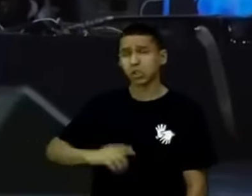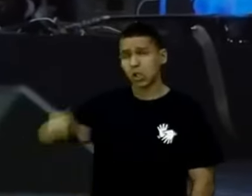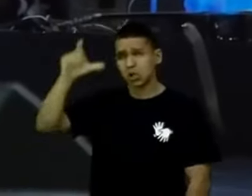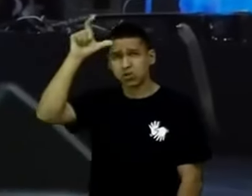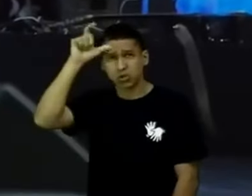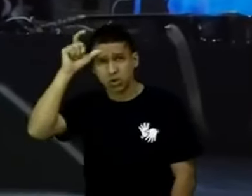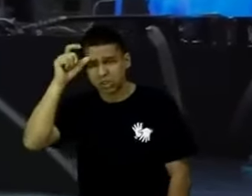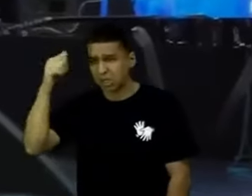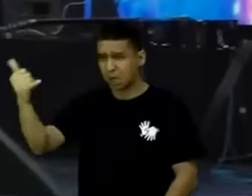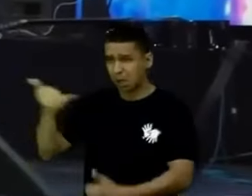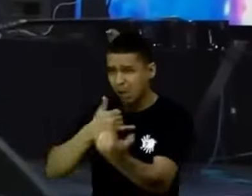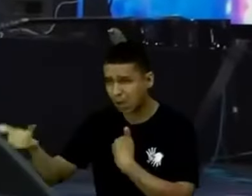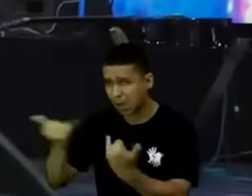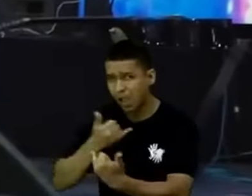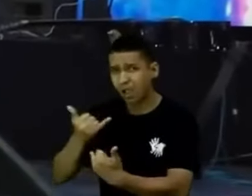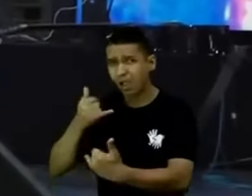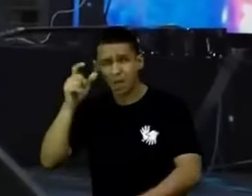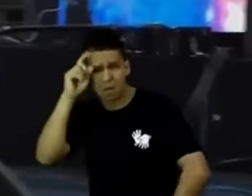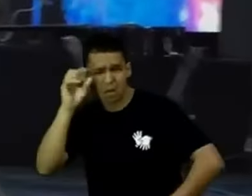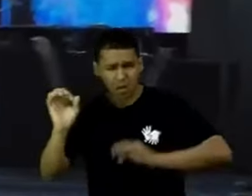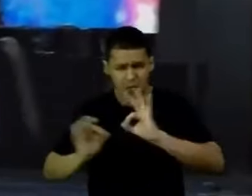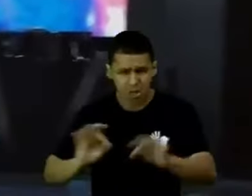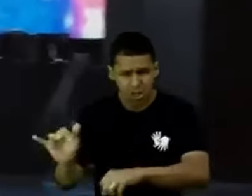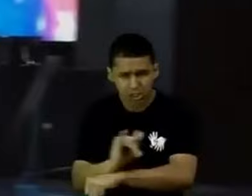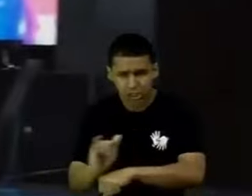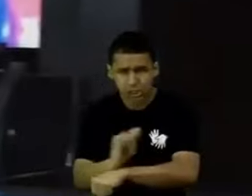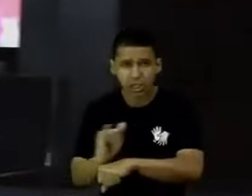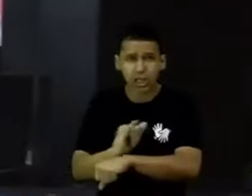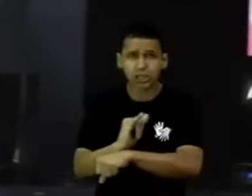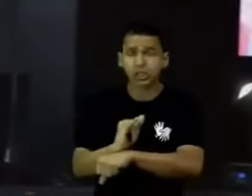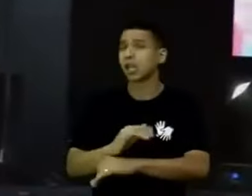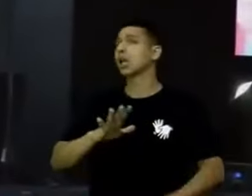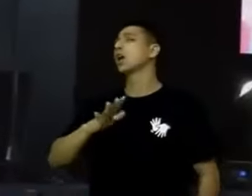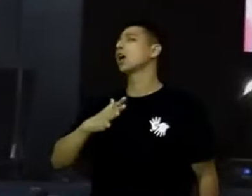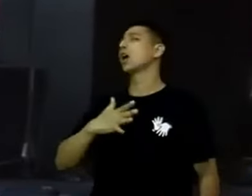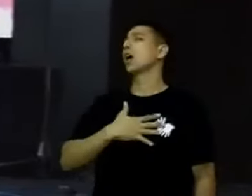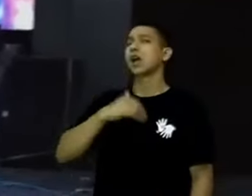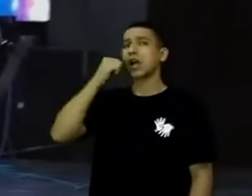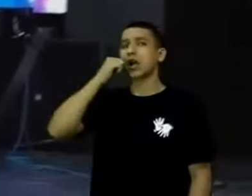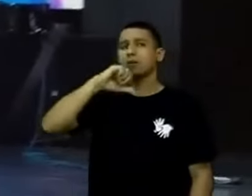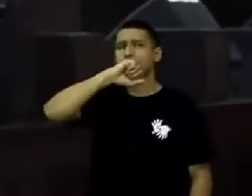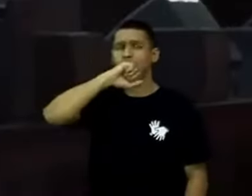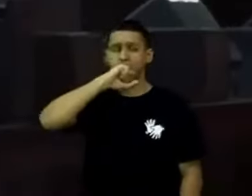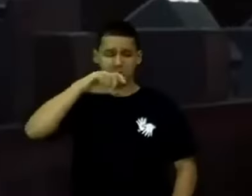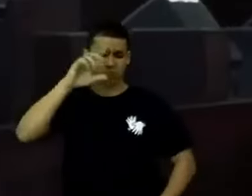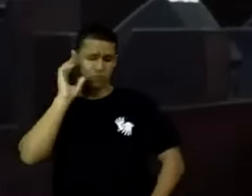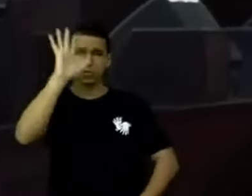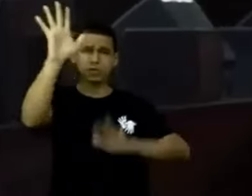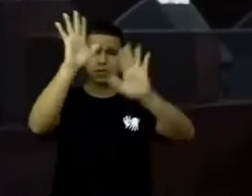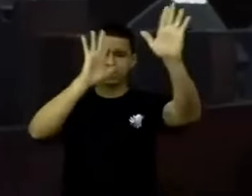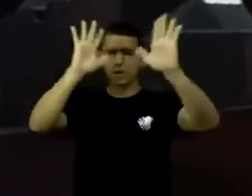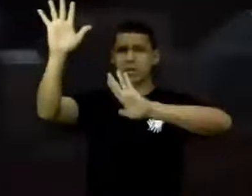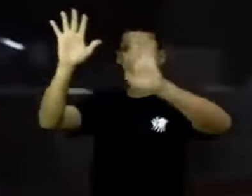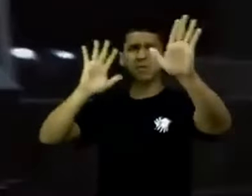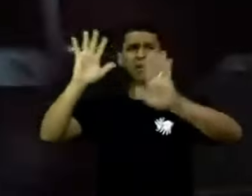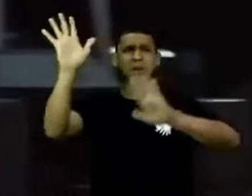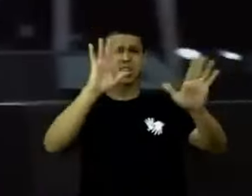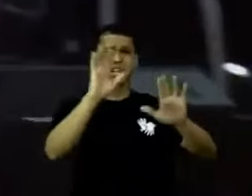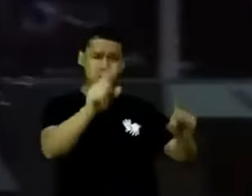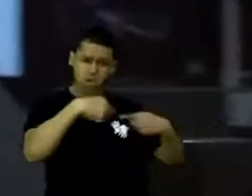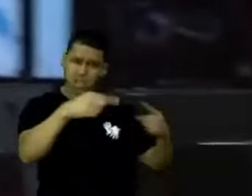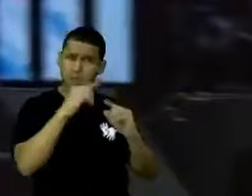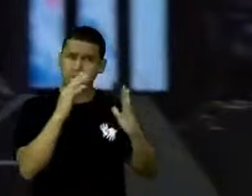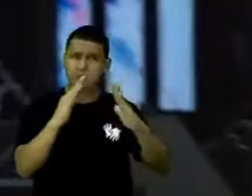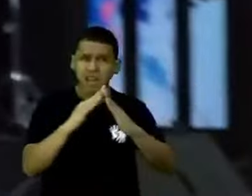Mari, estava pensando em armar um plano. A minha mãe já saía pelo meio do quintal, pode saindo, contra a minha casa